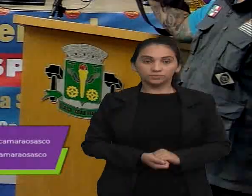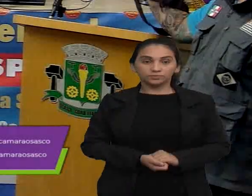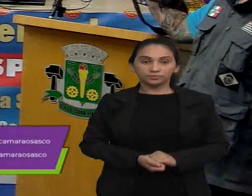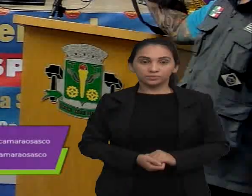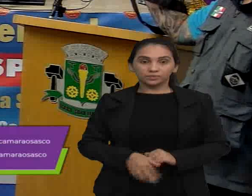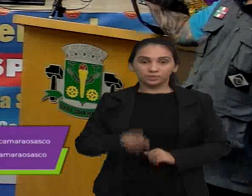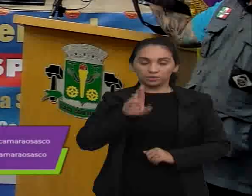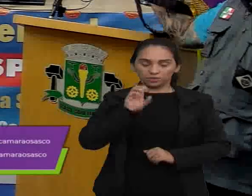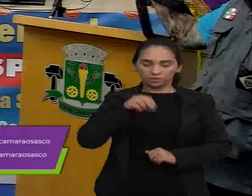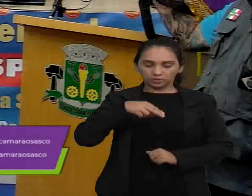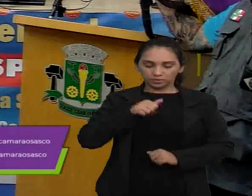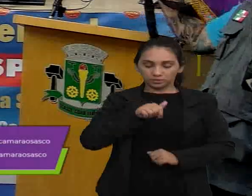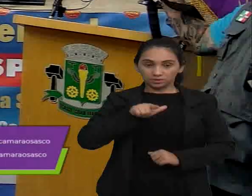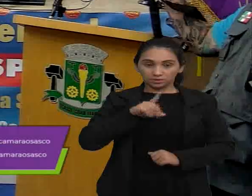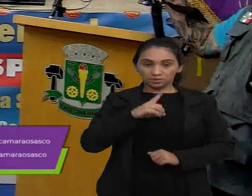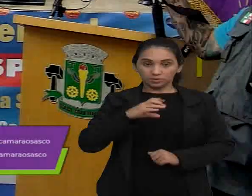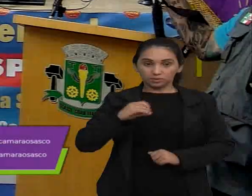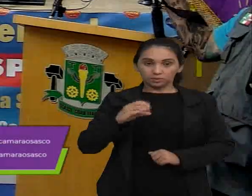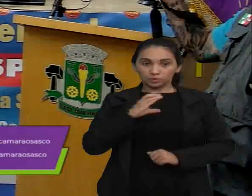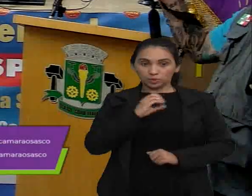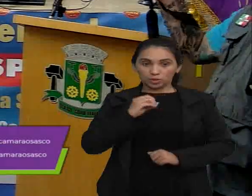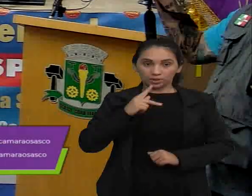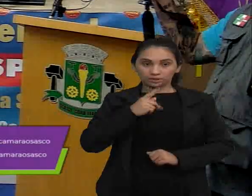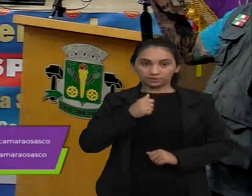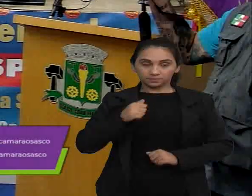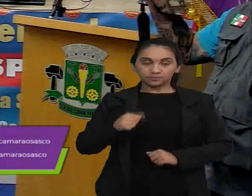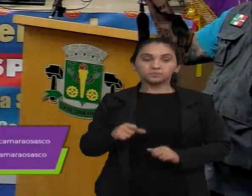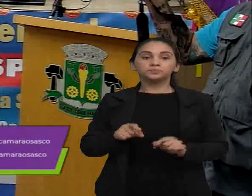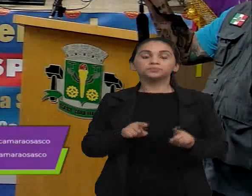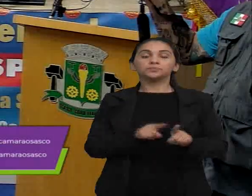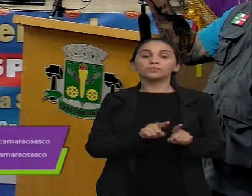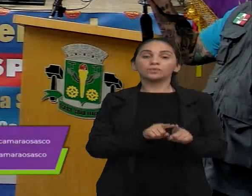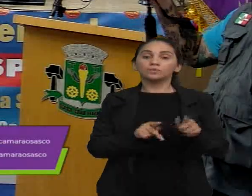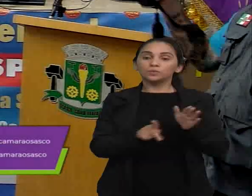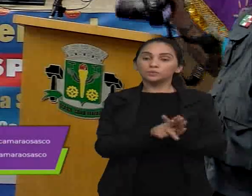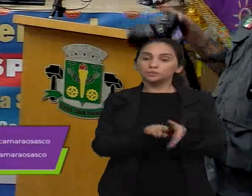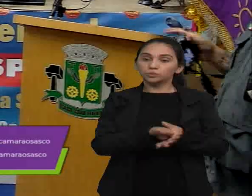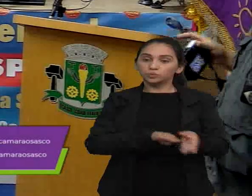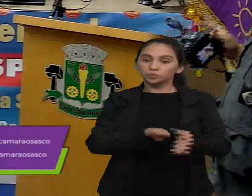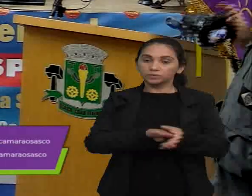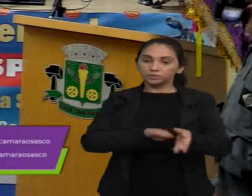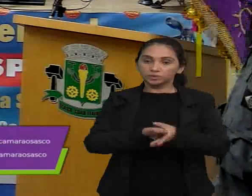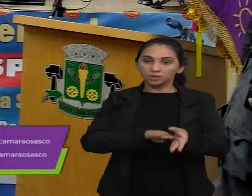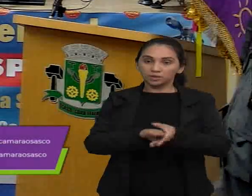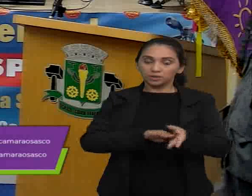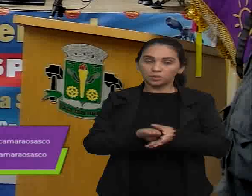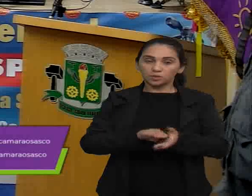Ronaldo Copa, representante dos trabalhadores no Conselho de Administração da Sabesp.